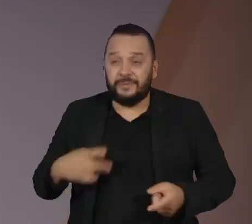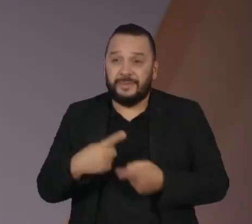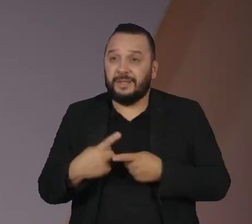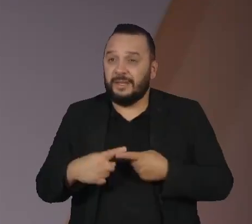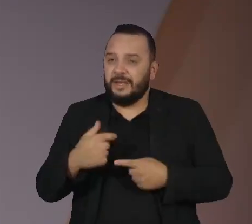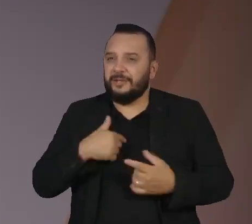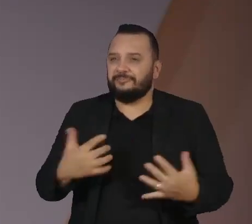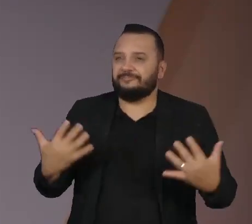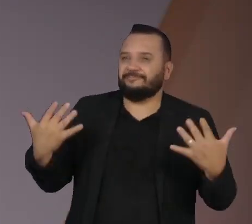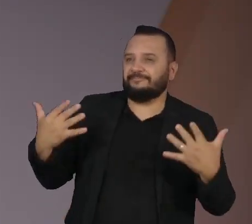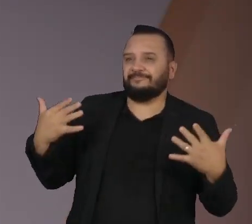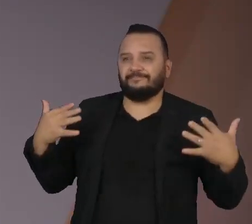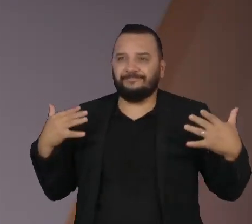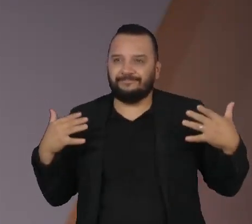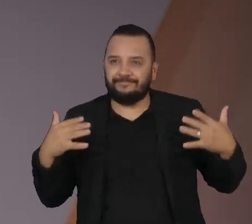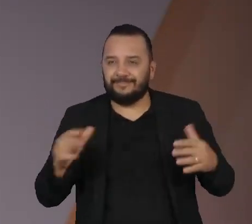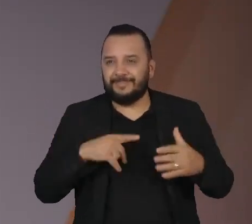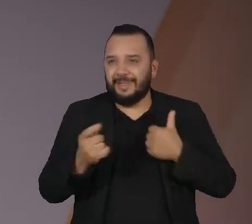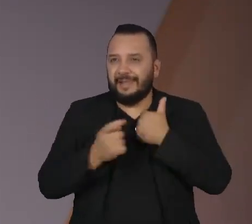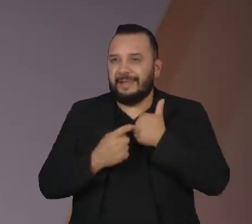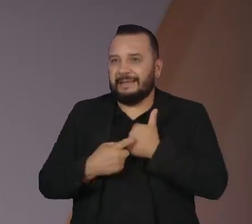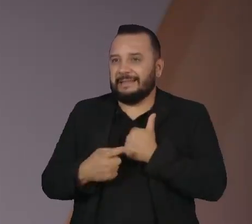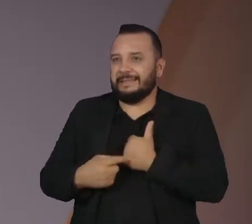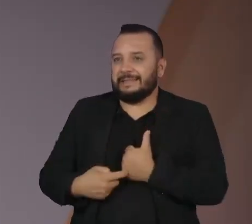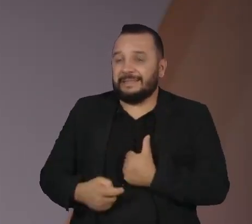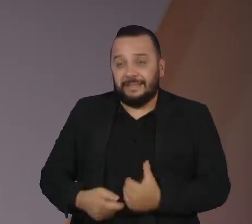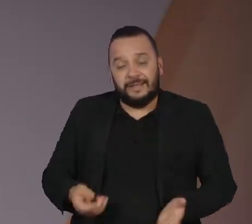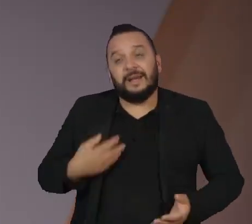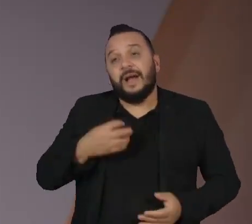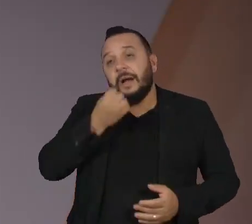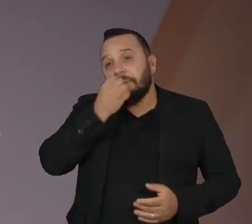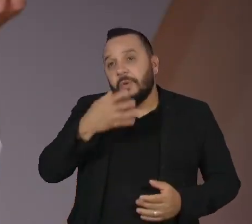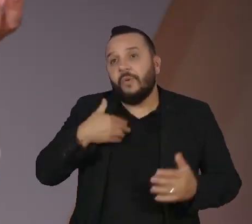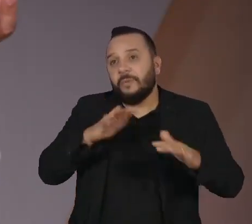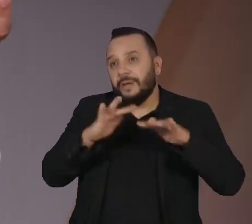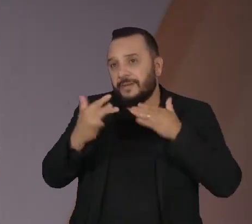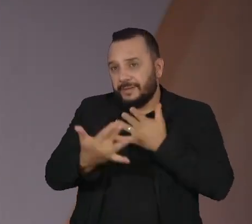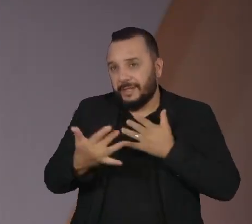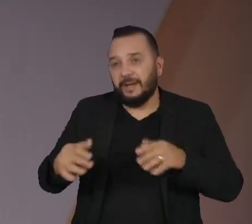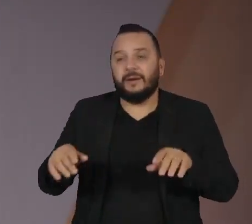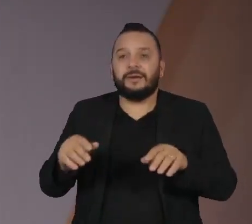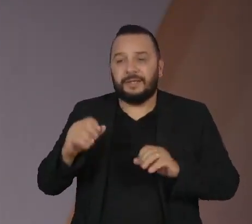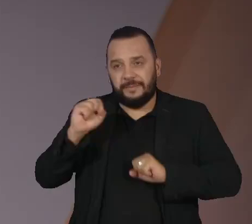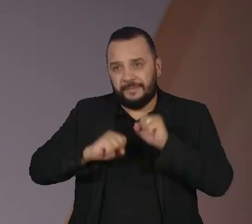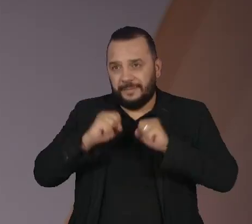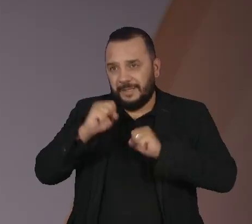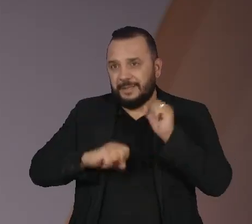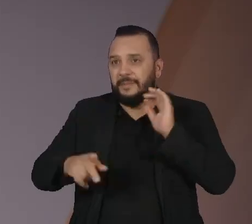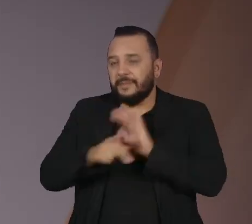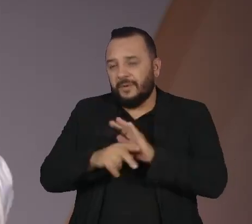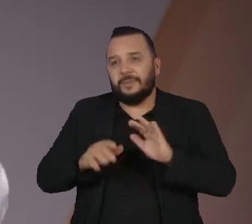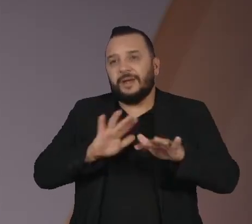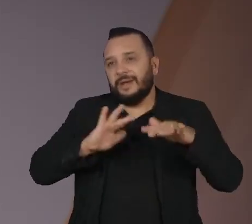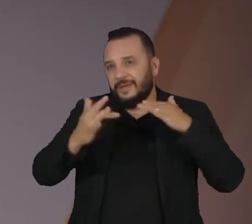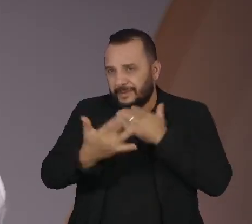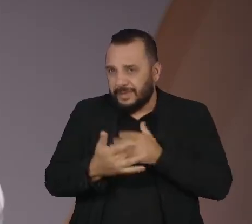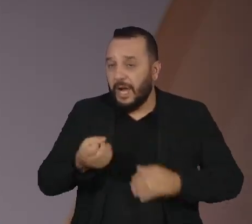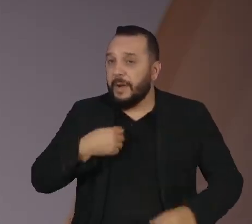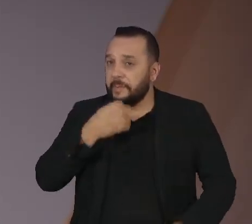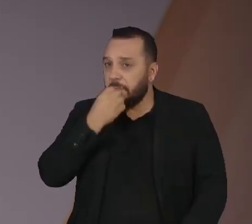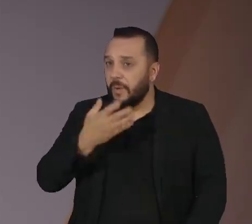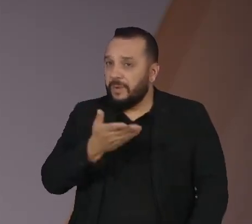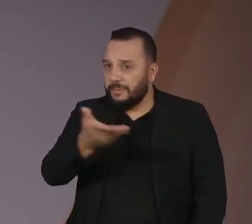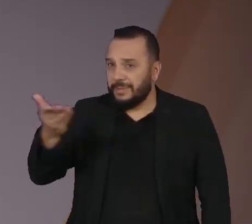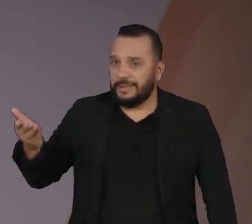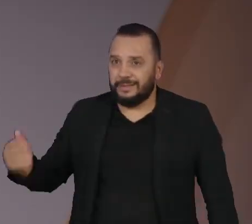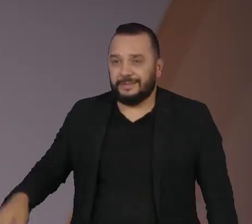visibilidade, ele ganha like, isso é bom para as plataformas, isso é bom para as big techs, isso é bom para ele, né? Então, é um